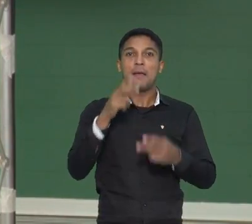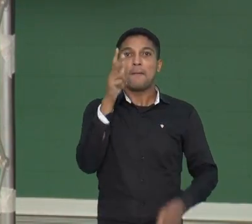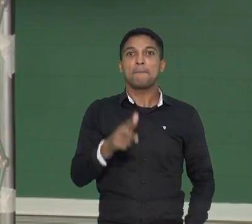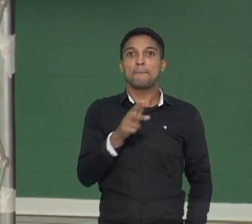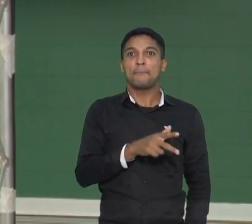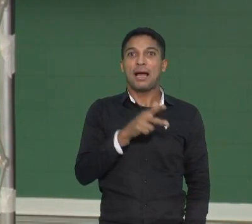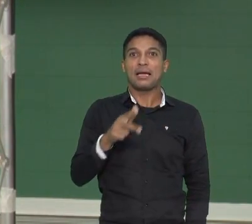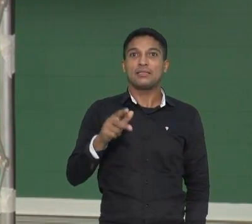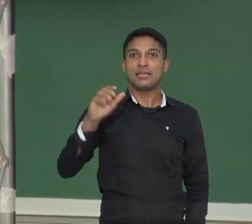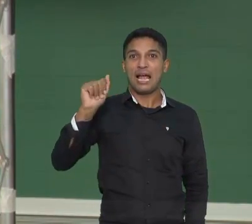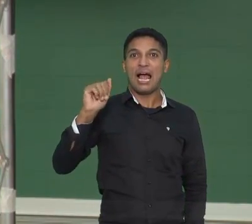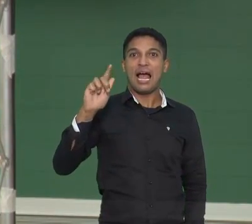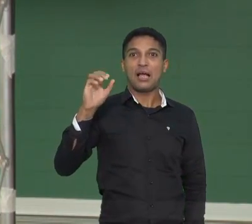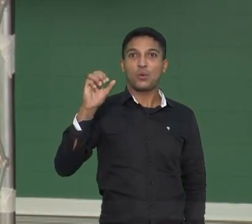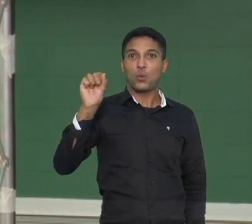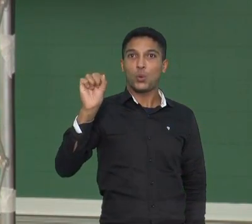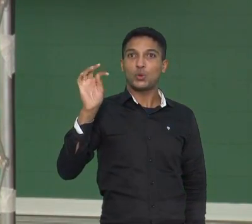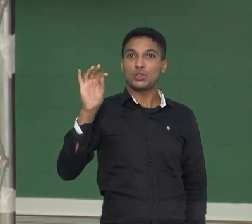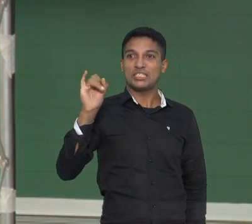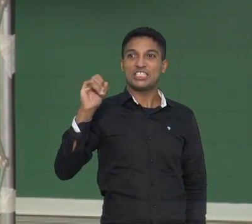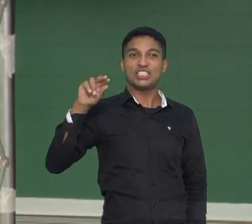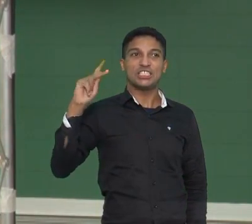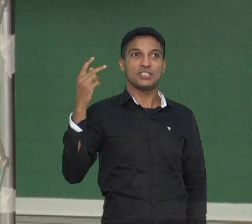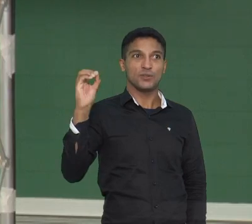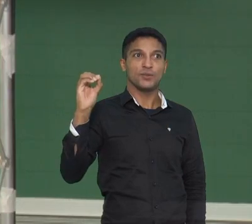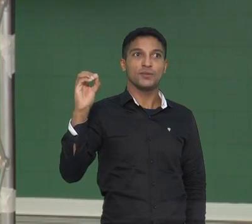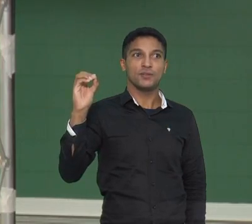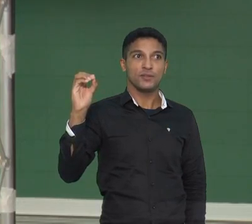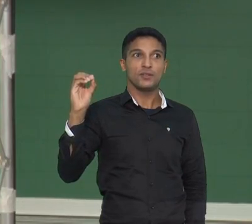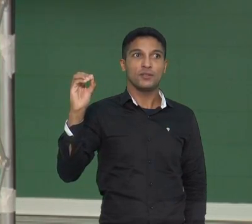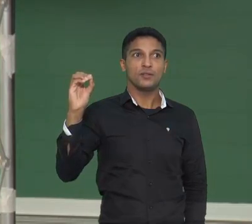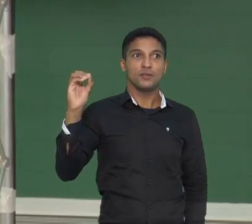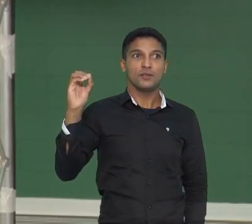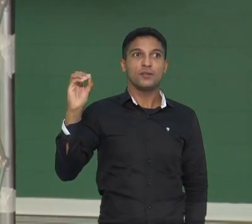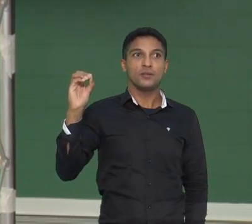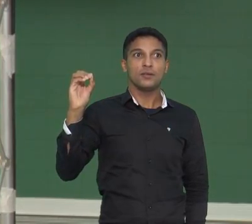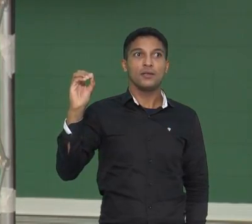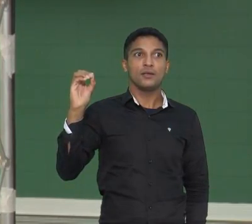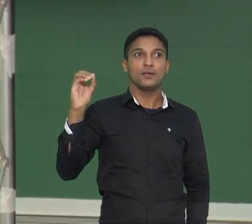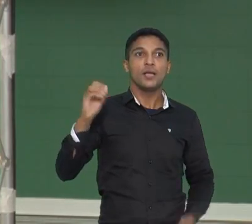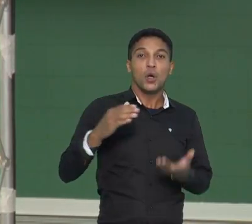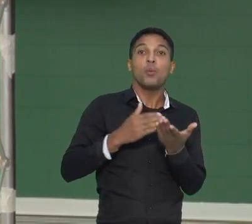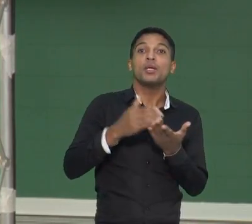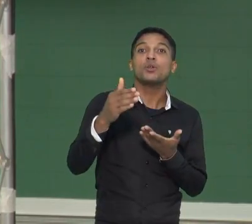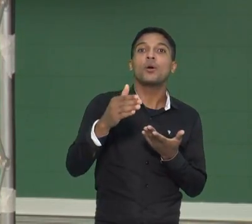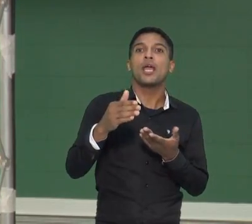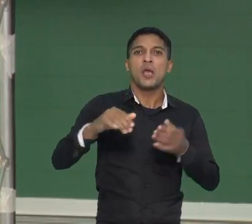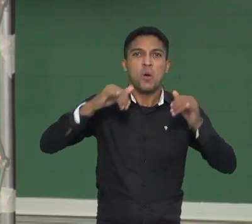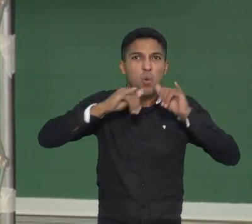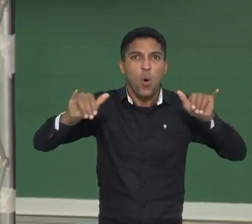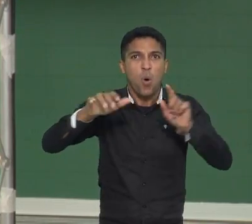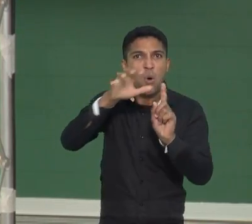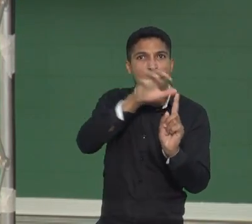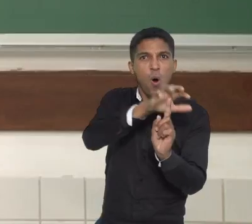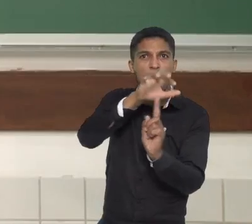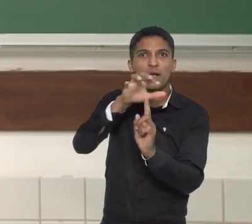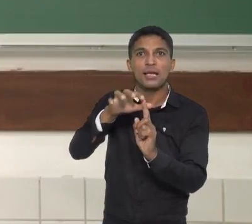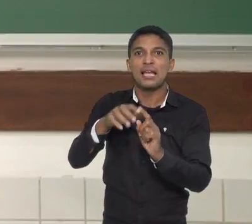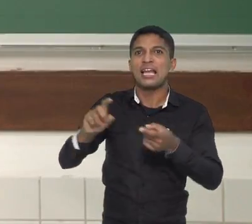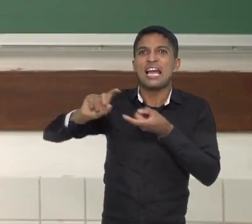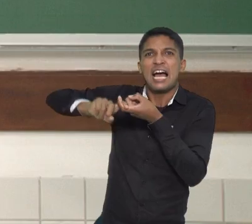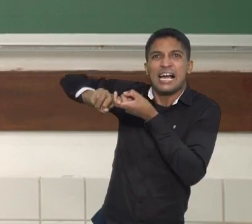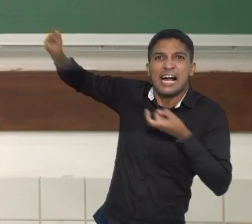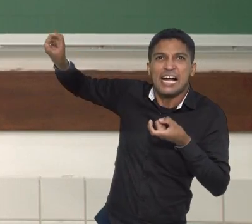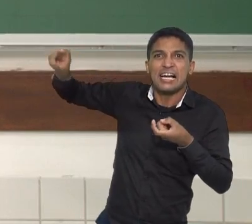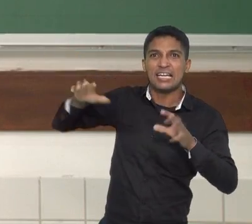um movimento que lembra em alguns aspectos o que foi a Conjuração